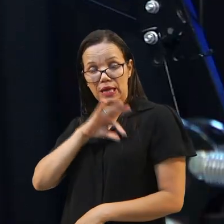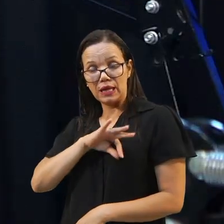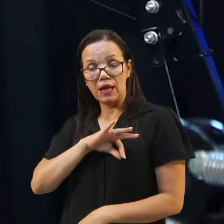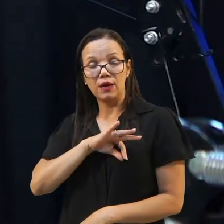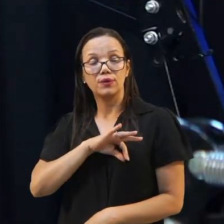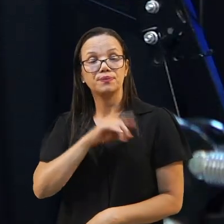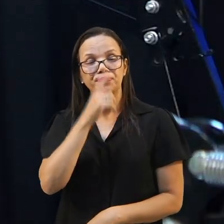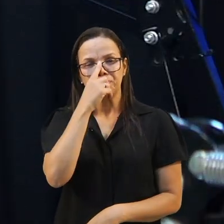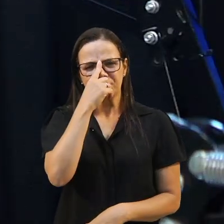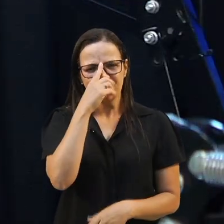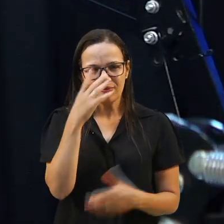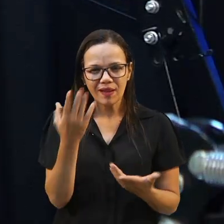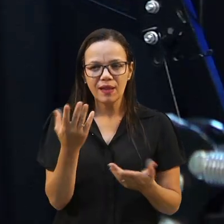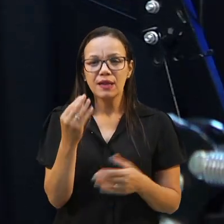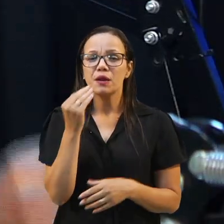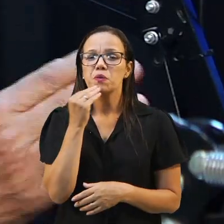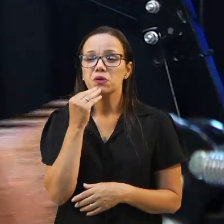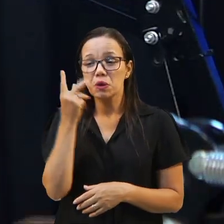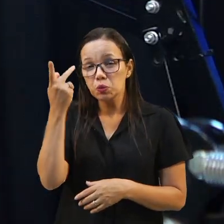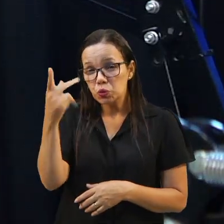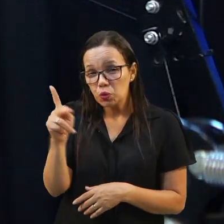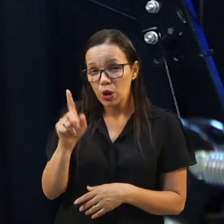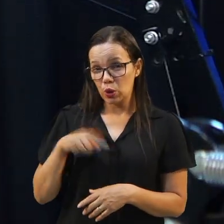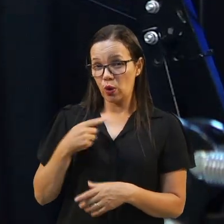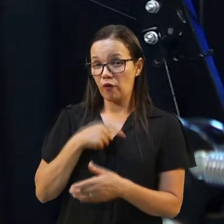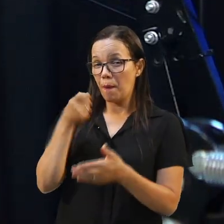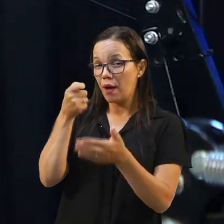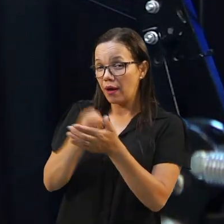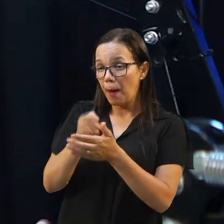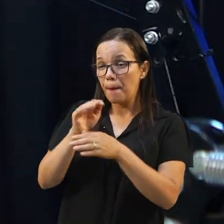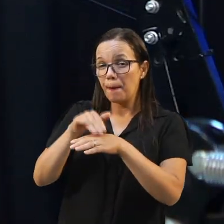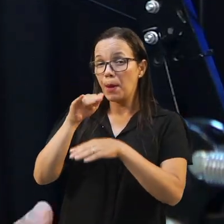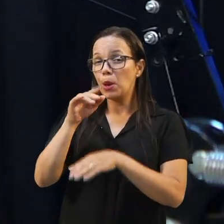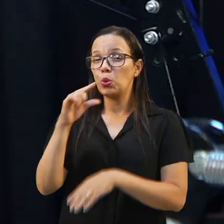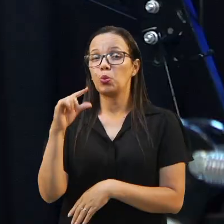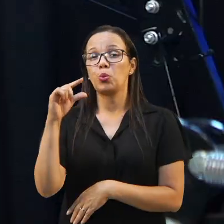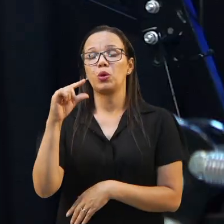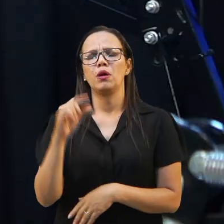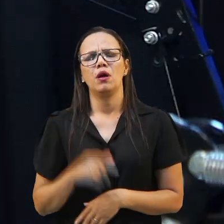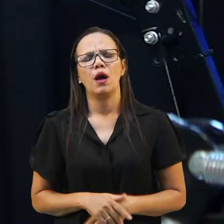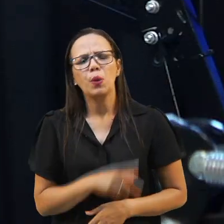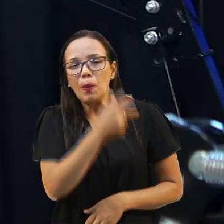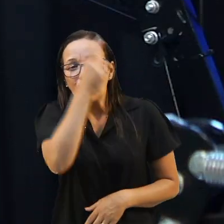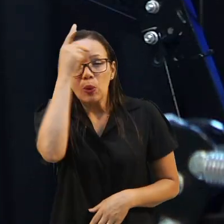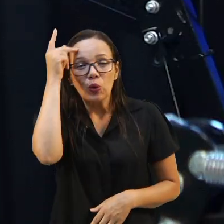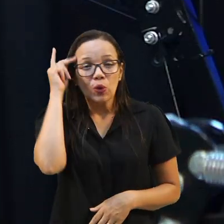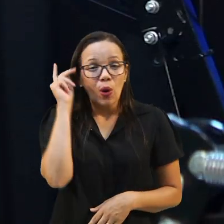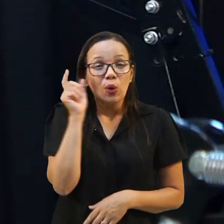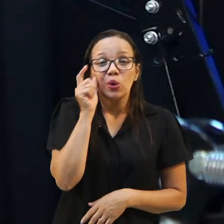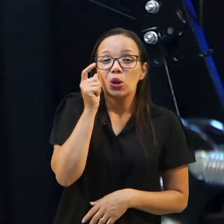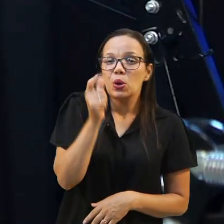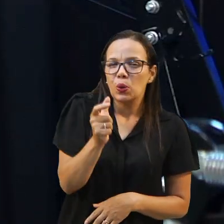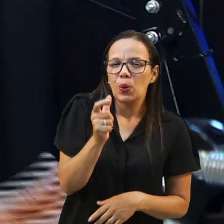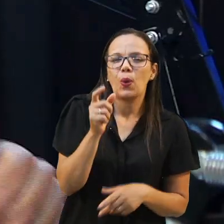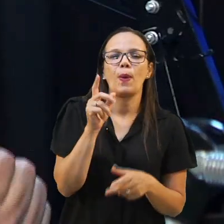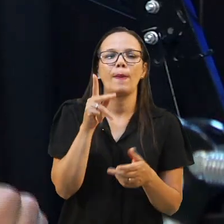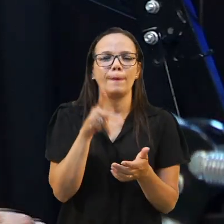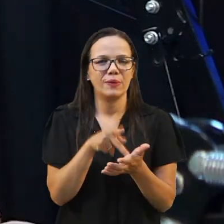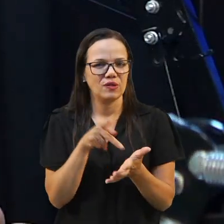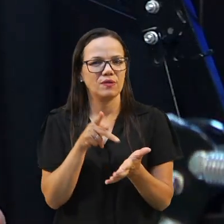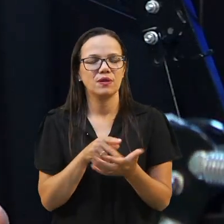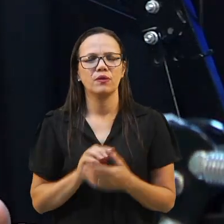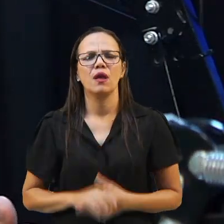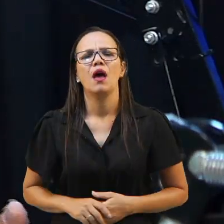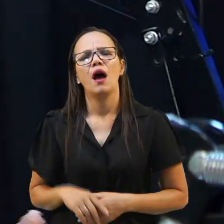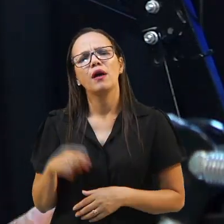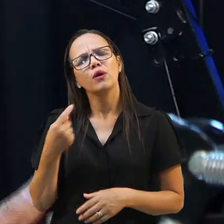dessa oportunidade sua e a gente paga um pouco mais. O pessoal ficou interessado. Mas eu fui